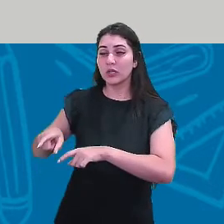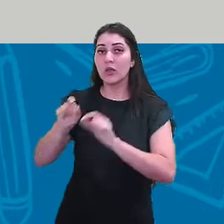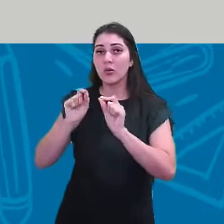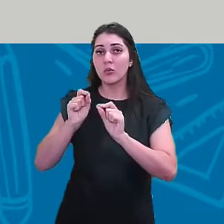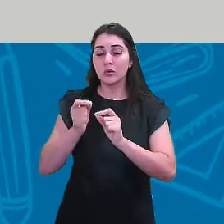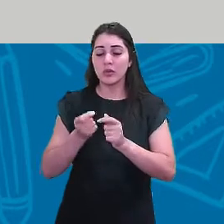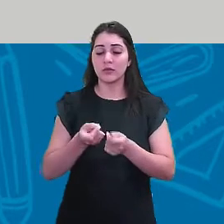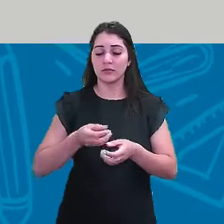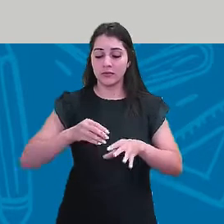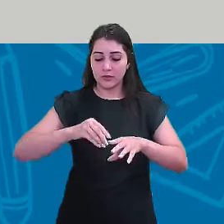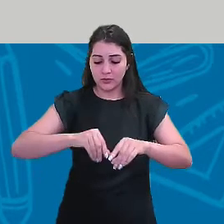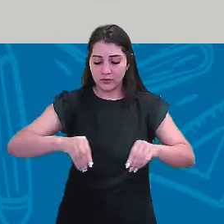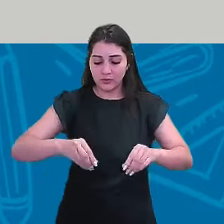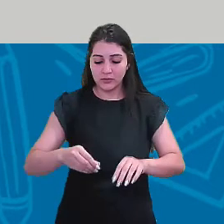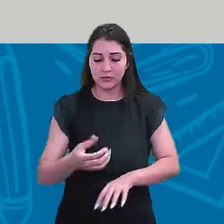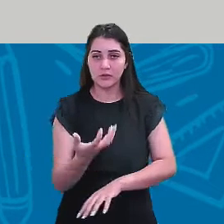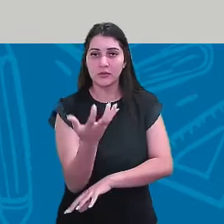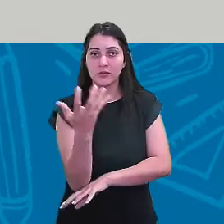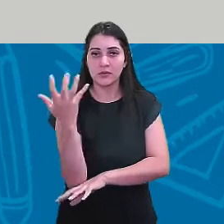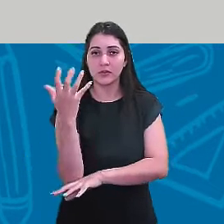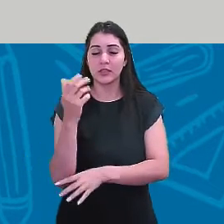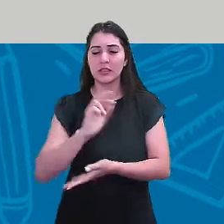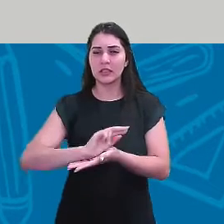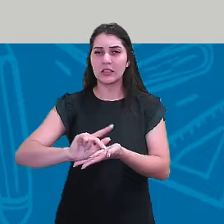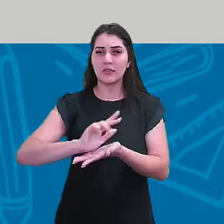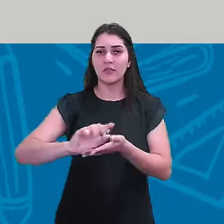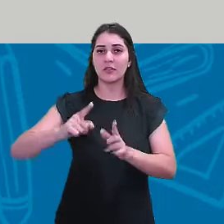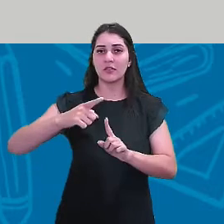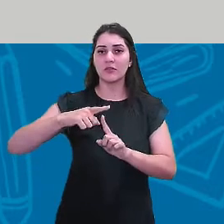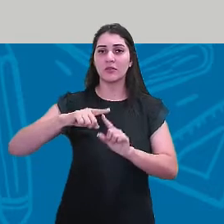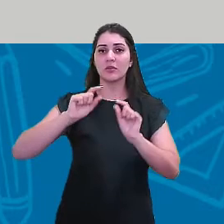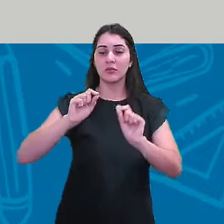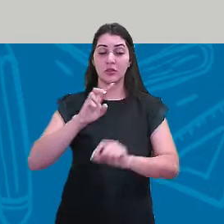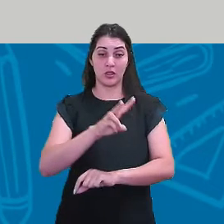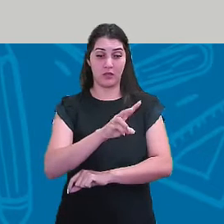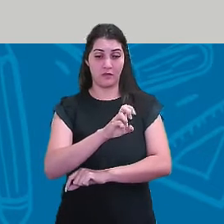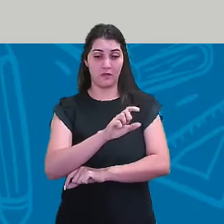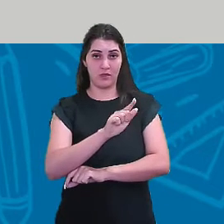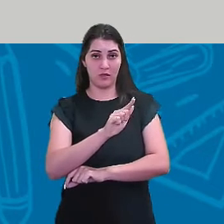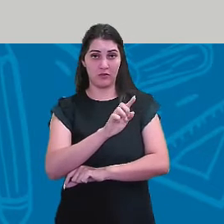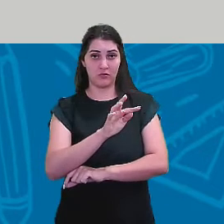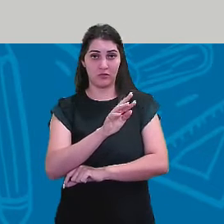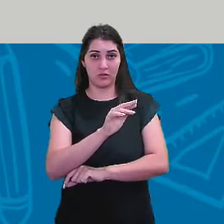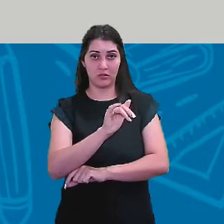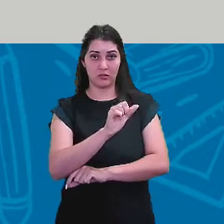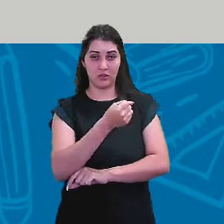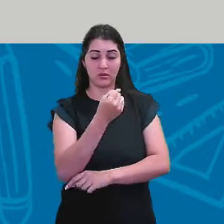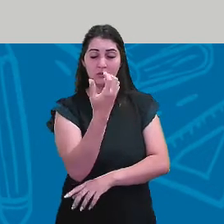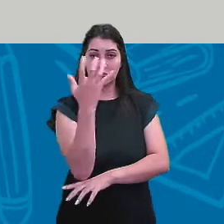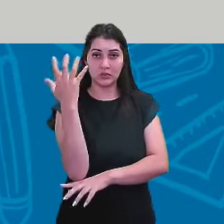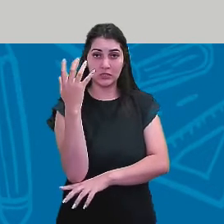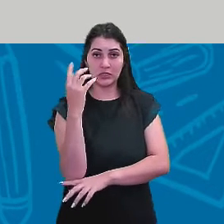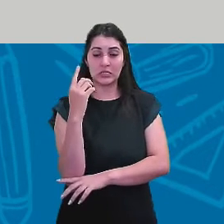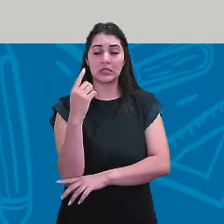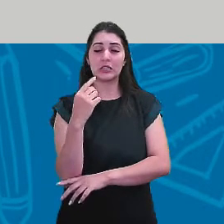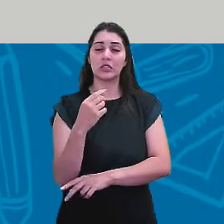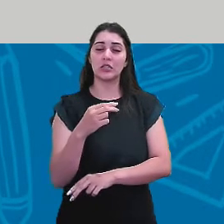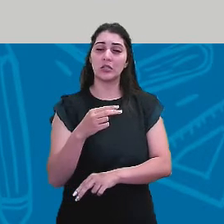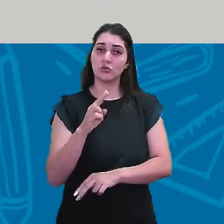planta vários tipos de vegetais, né, de plantas que servem para o nosso